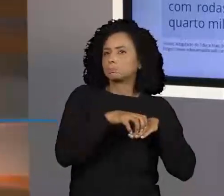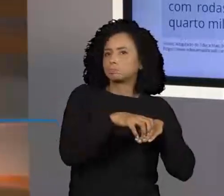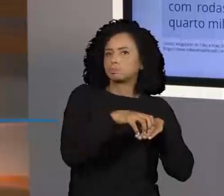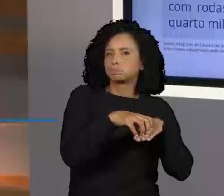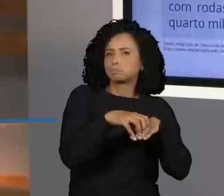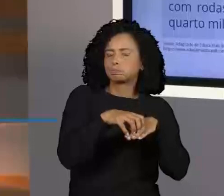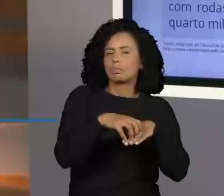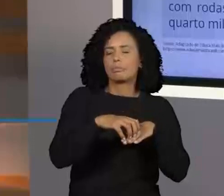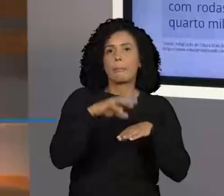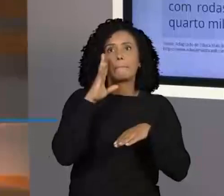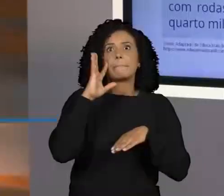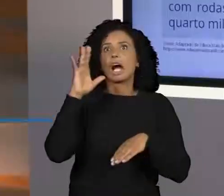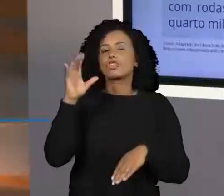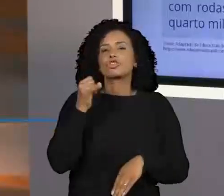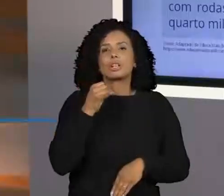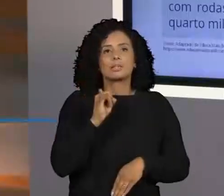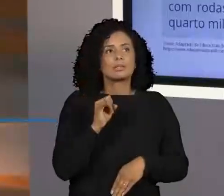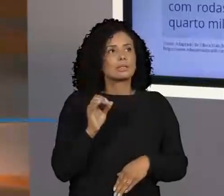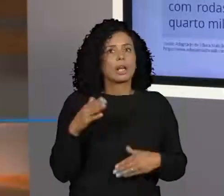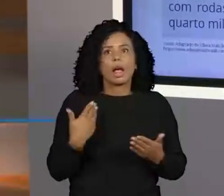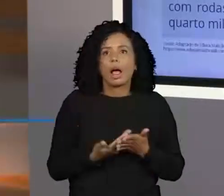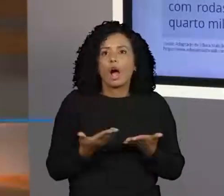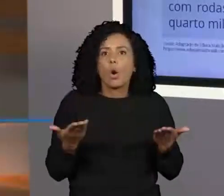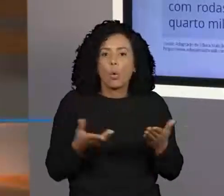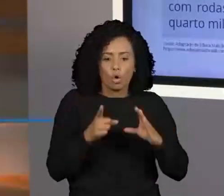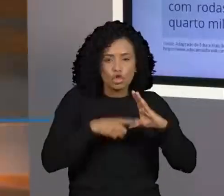Imagina um mundo sem roda.